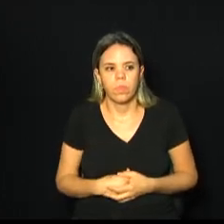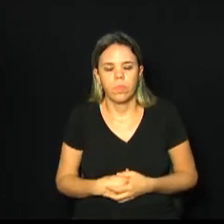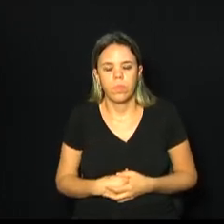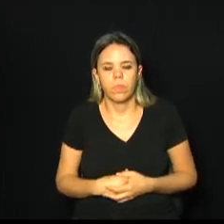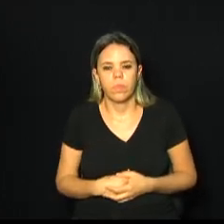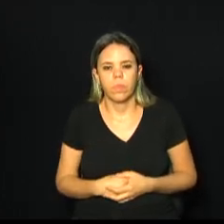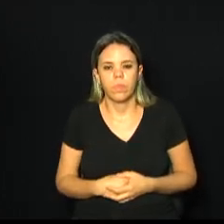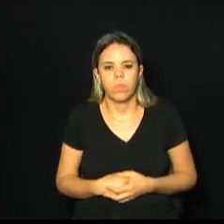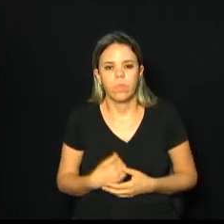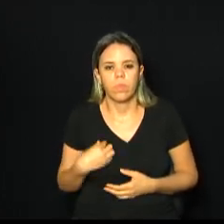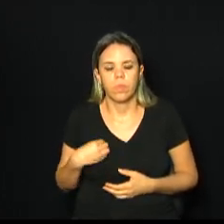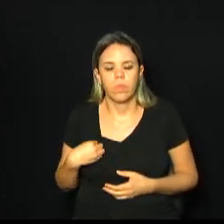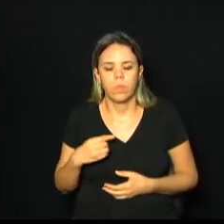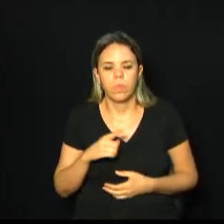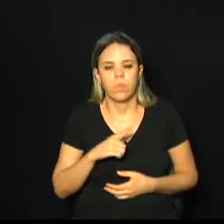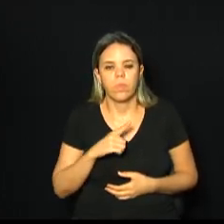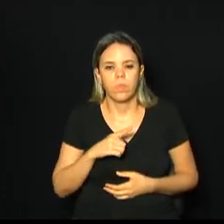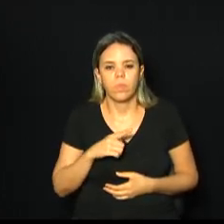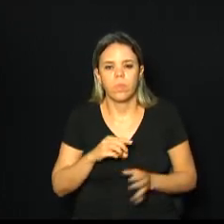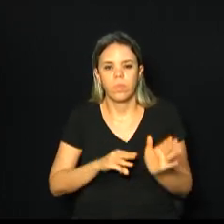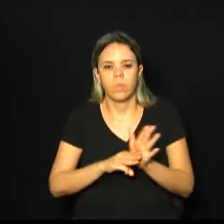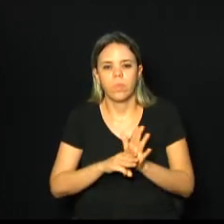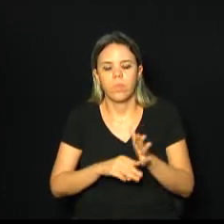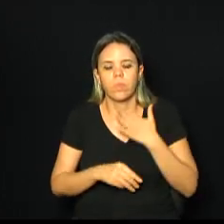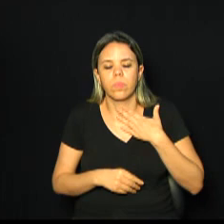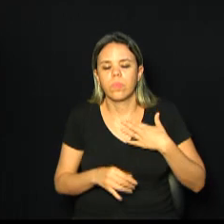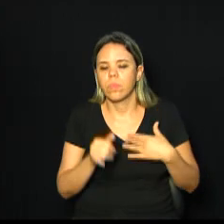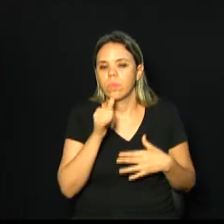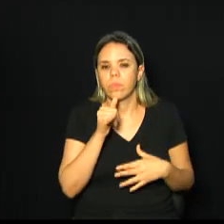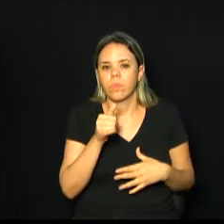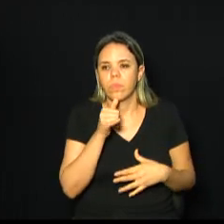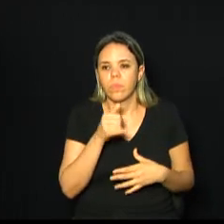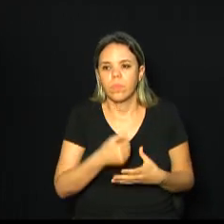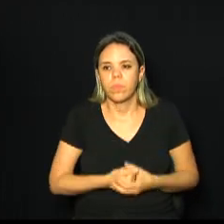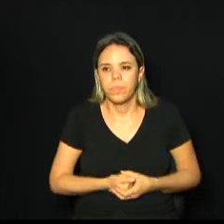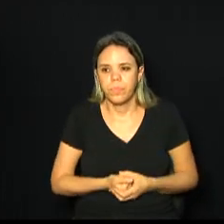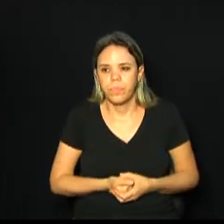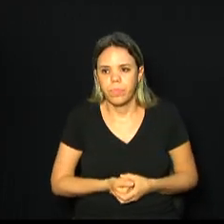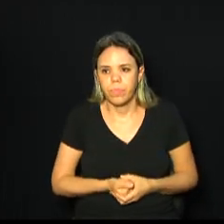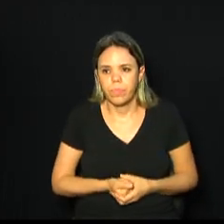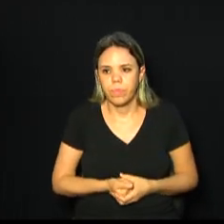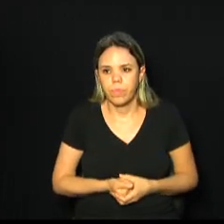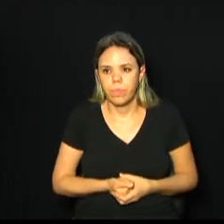Entendeu? Existem alguns métodos, por exemplo,